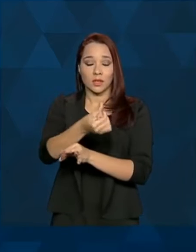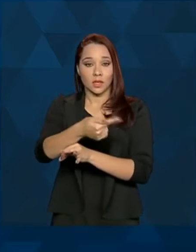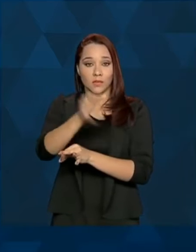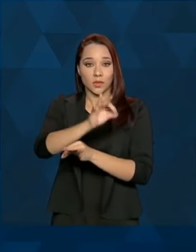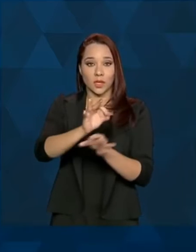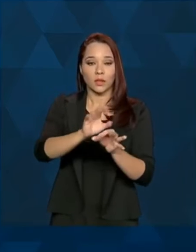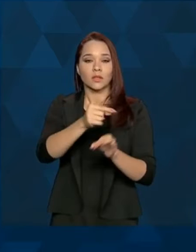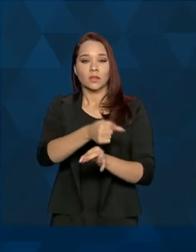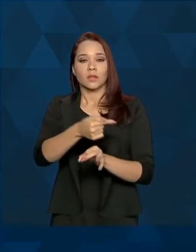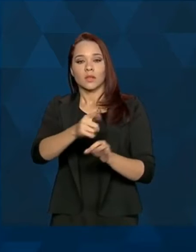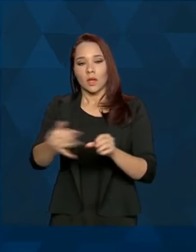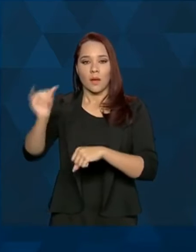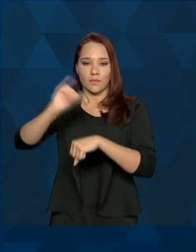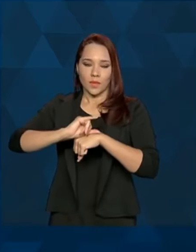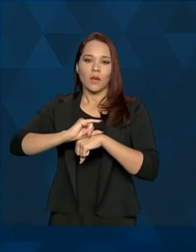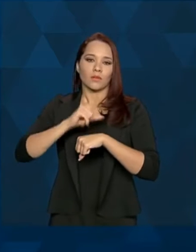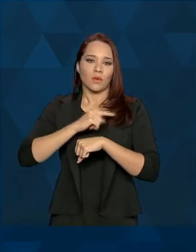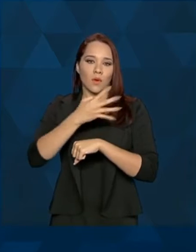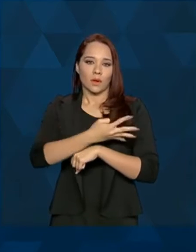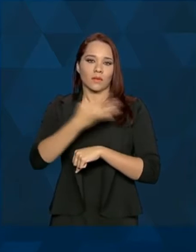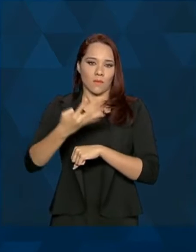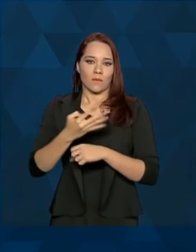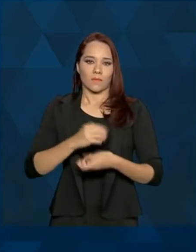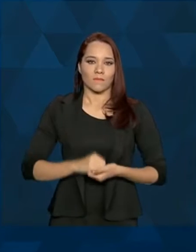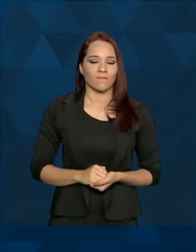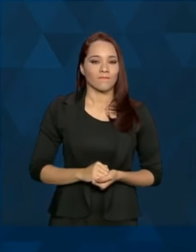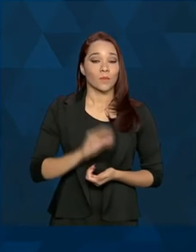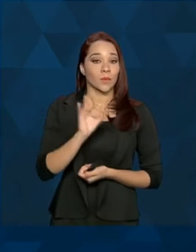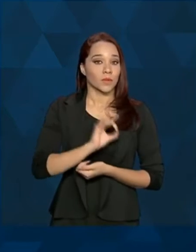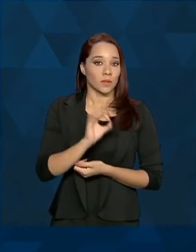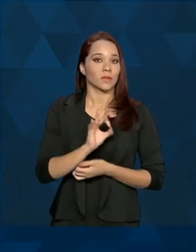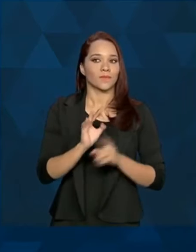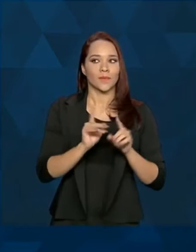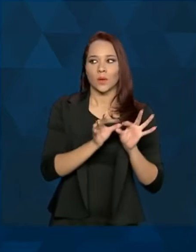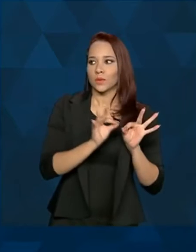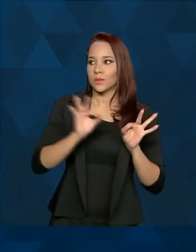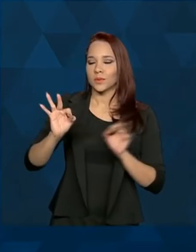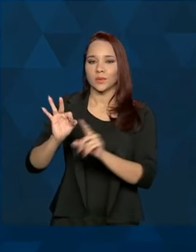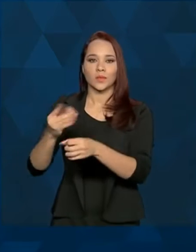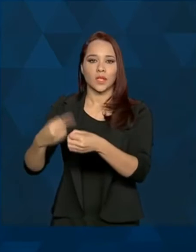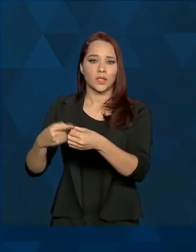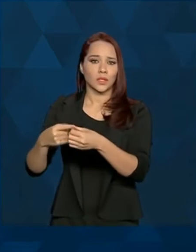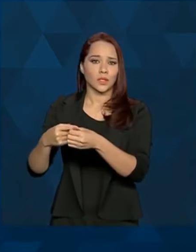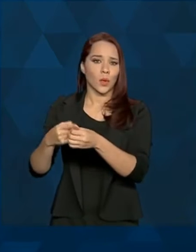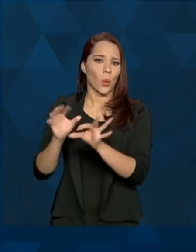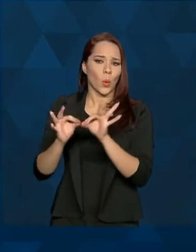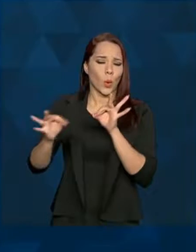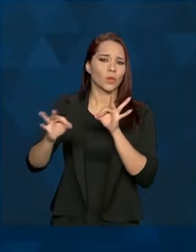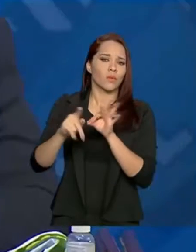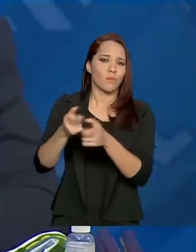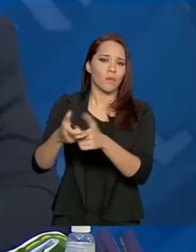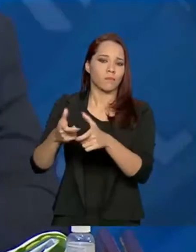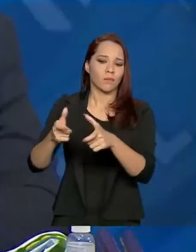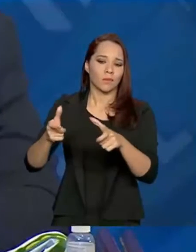semana 24, na capital, você tem para 44%, enquanto que no interior ele vai crescendo